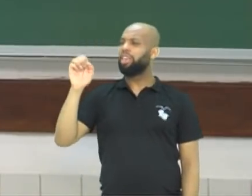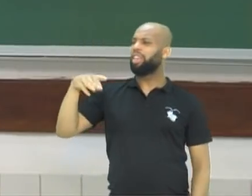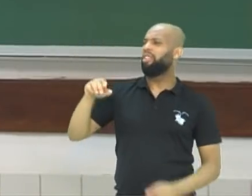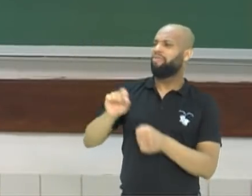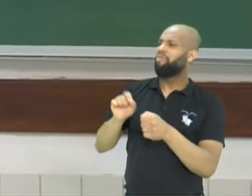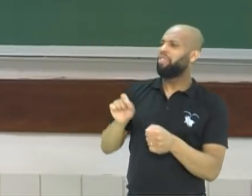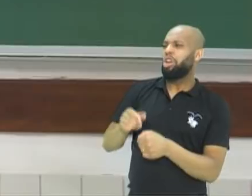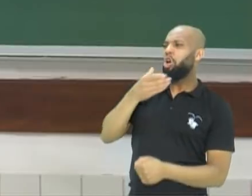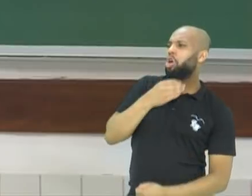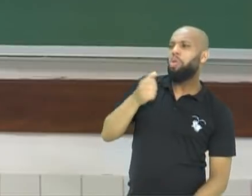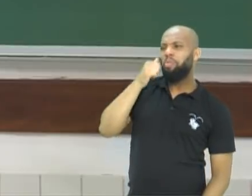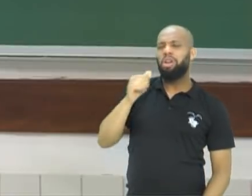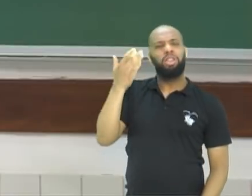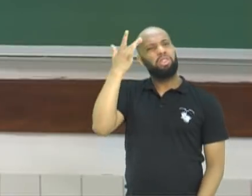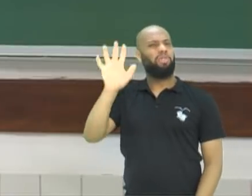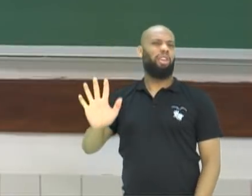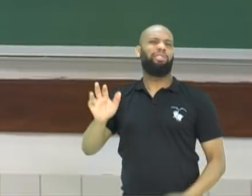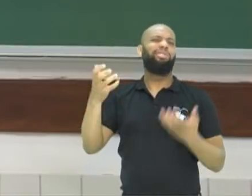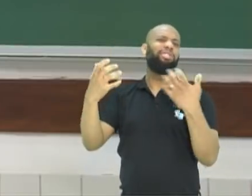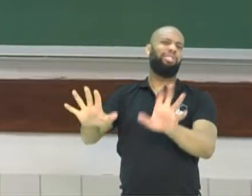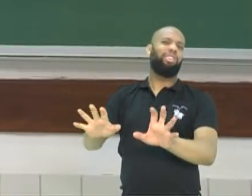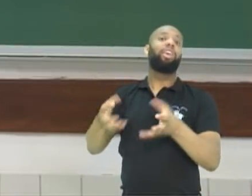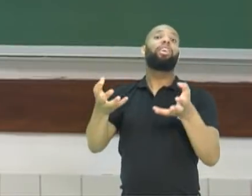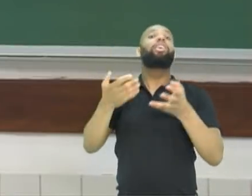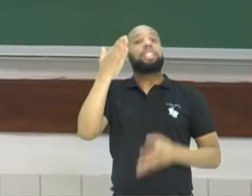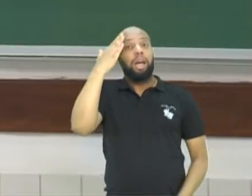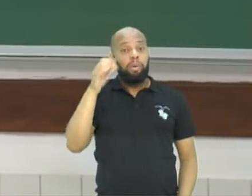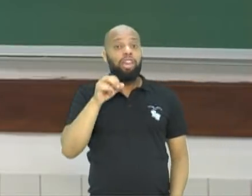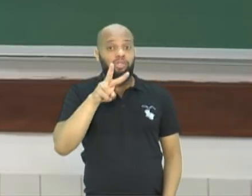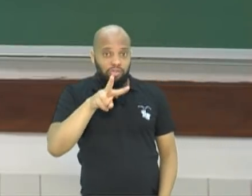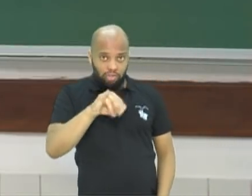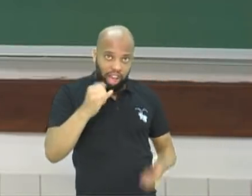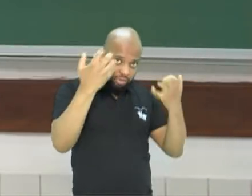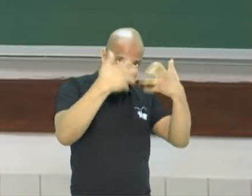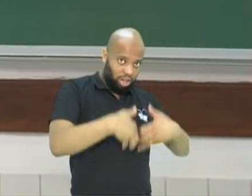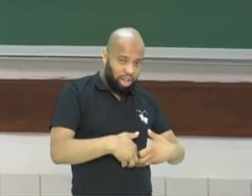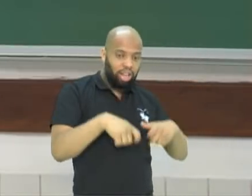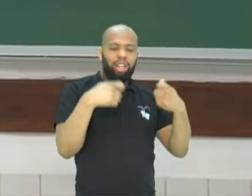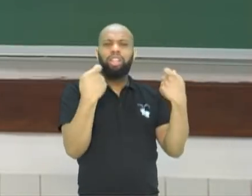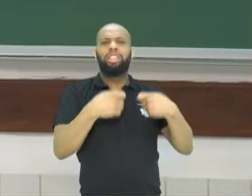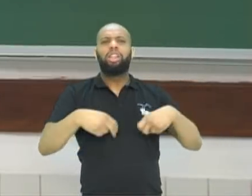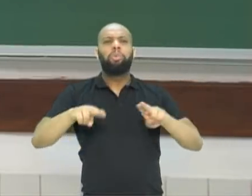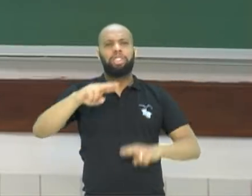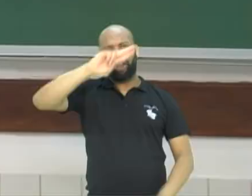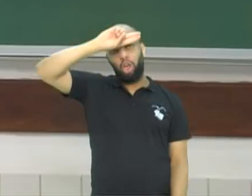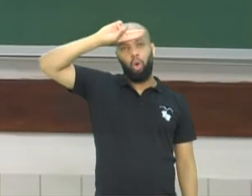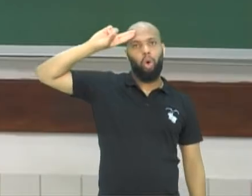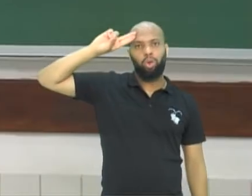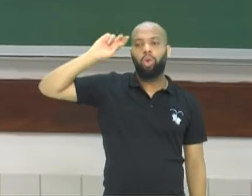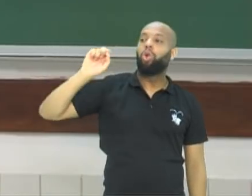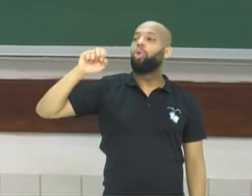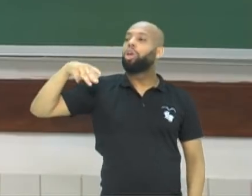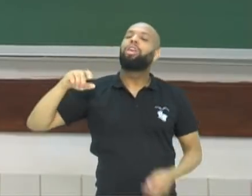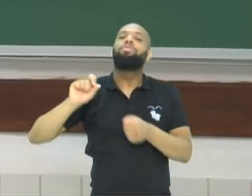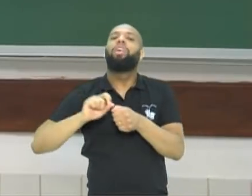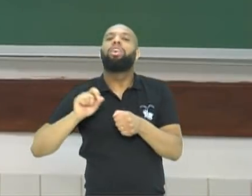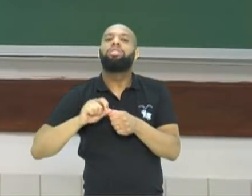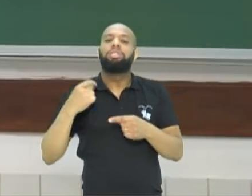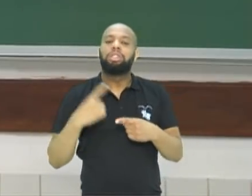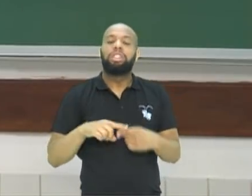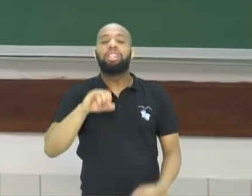quem foi que fez, nós queremos saber o efeito dela, né? Então a gente não precisa rotular quem está produzindo a ciência, porque desde que